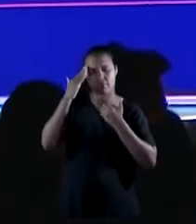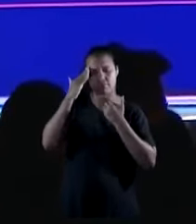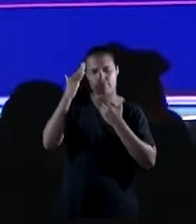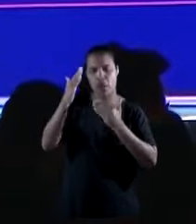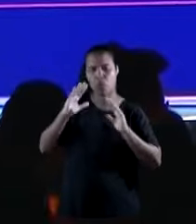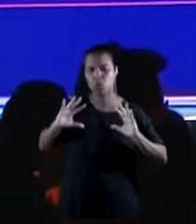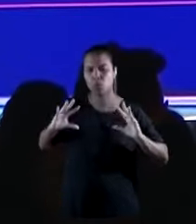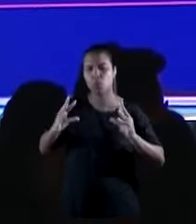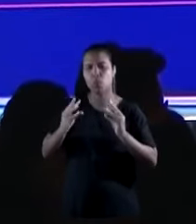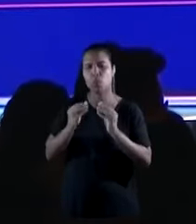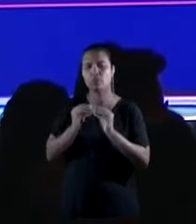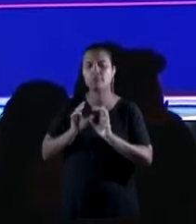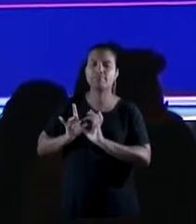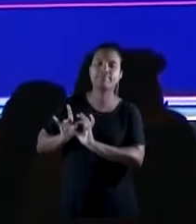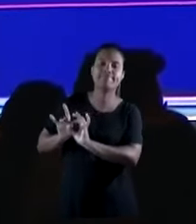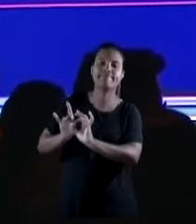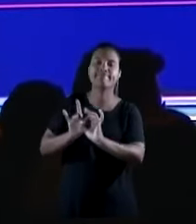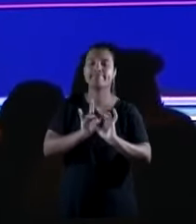parceria e união.